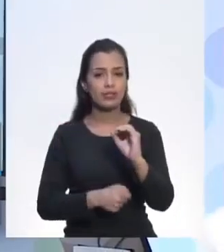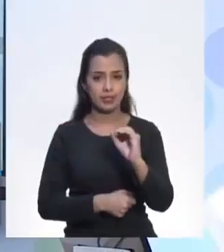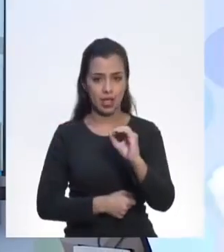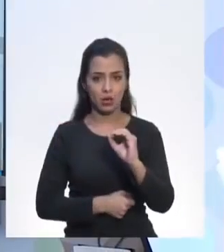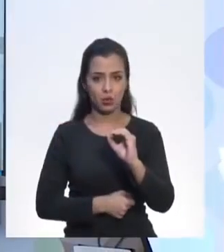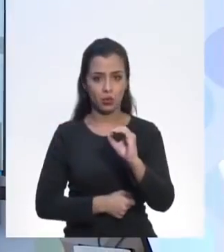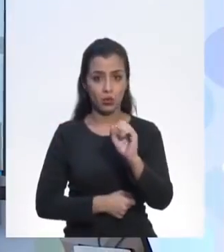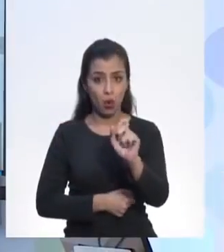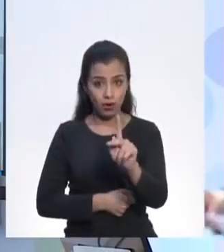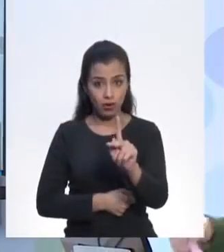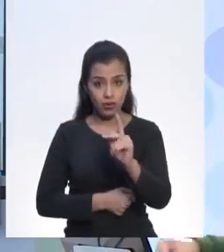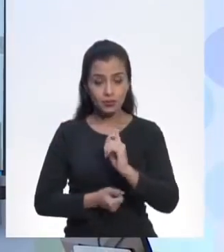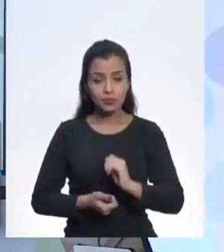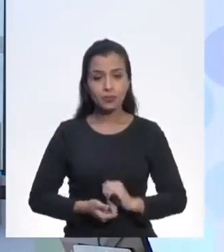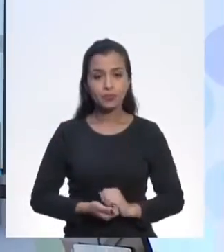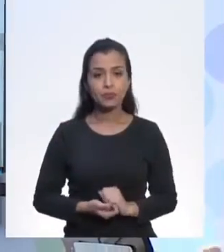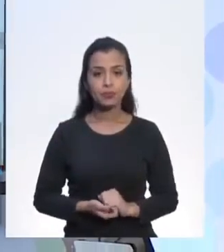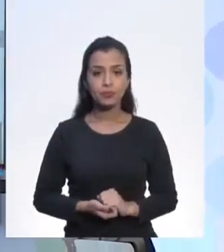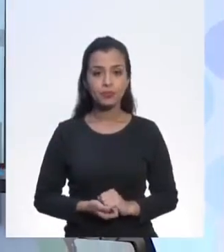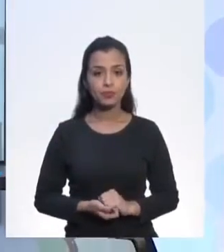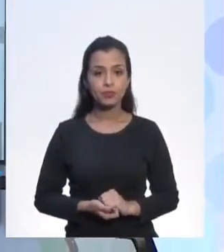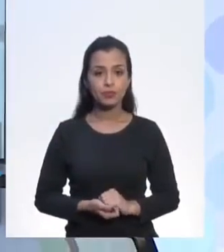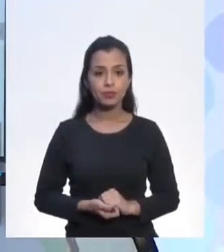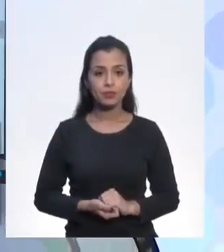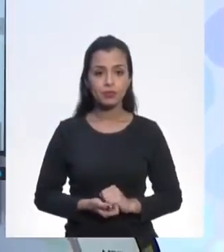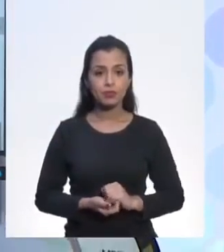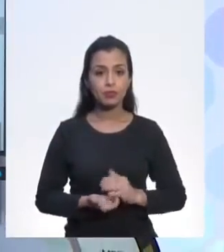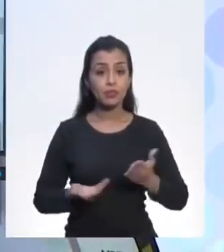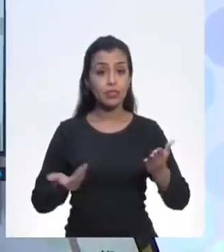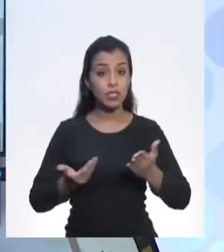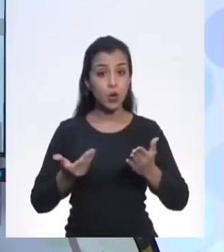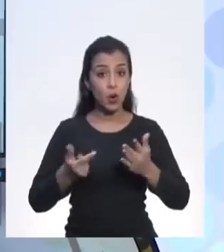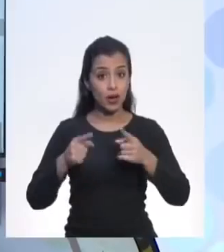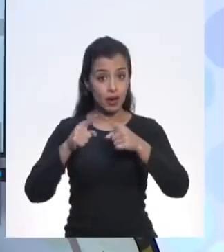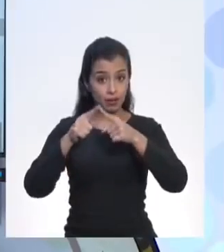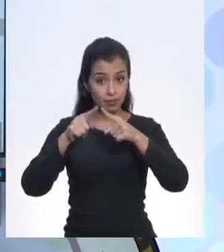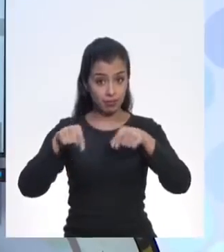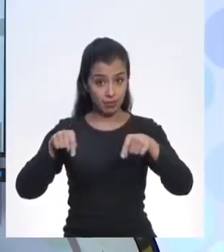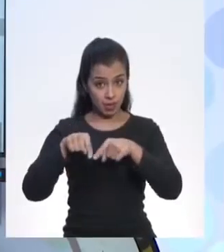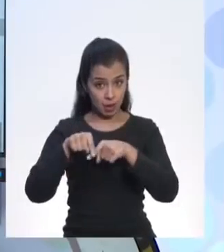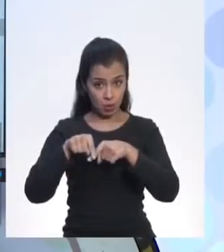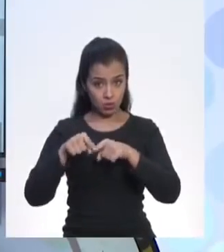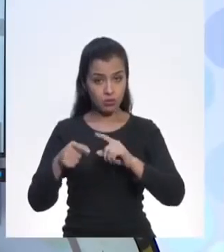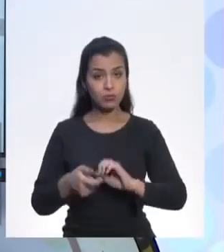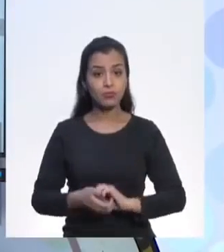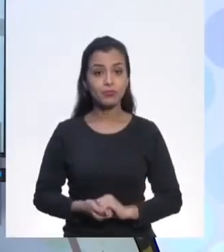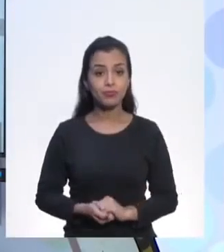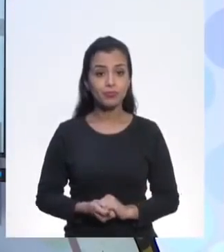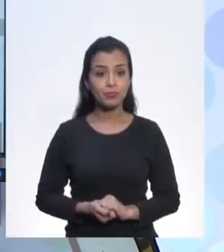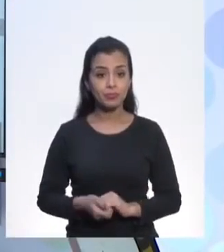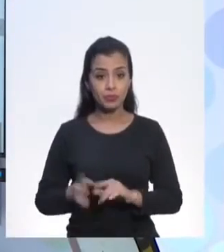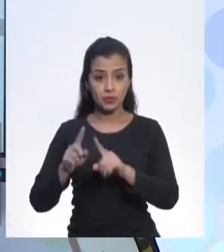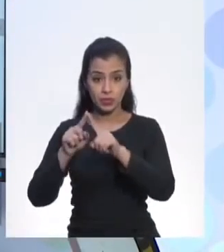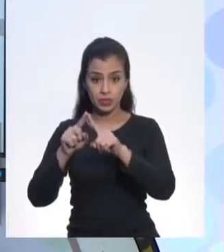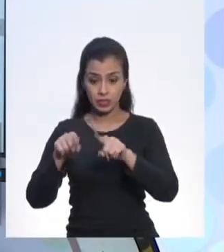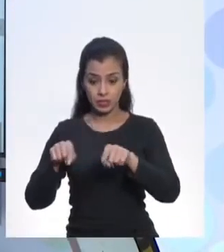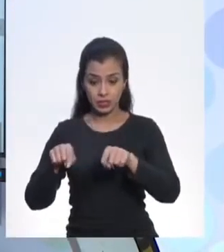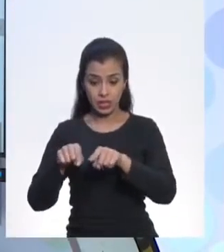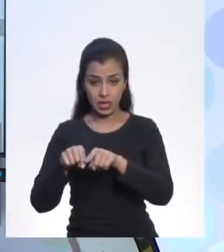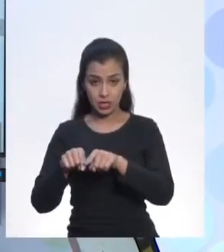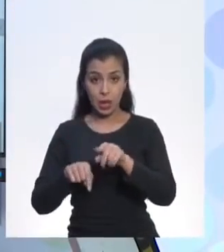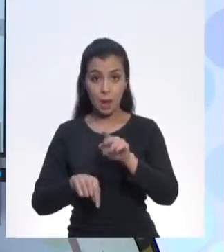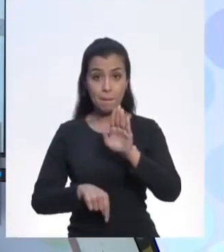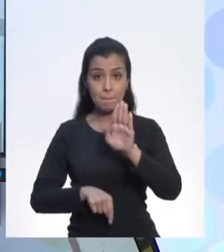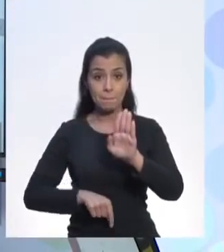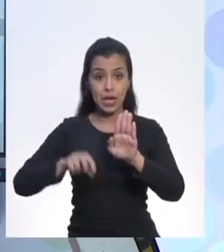0, ok? Muito bem. Vamos para o delta? Vamos calcular? O delta, então, será o B.